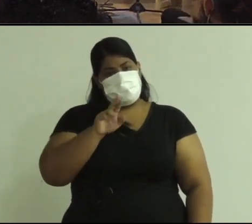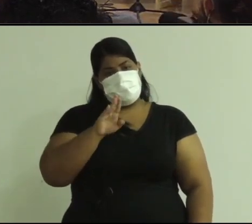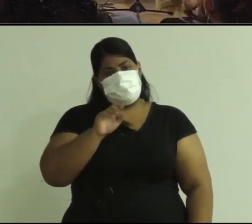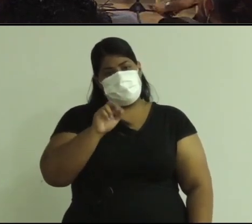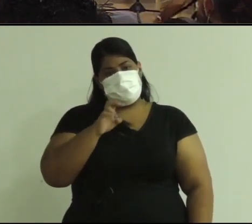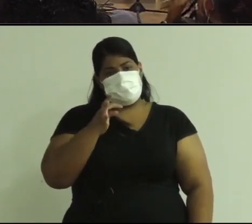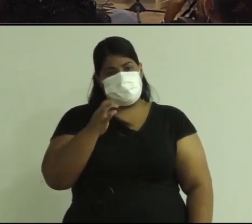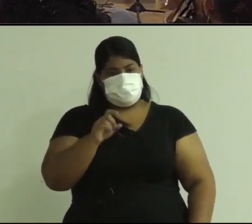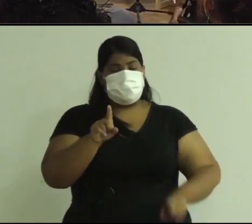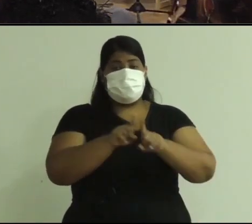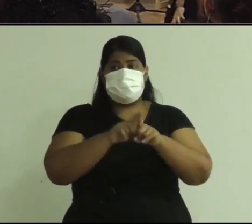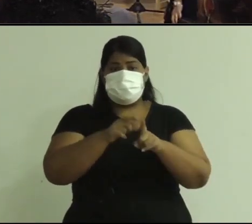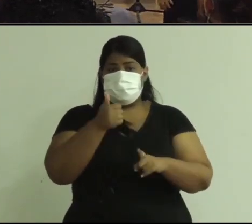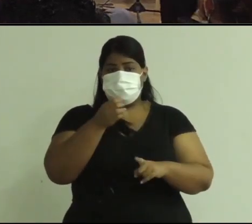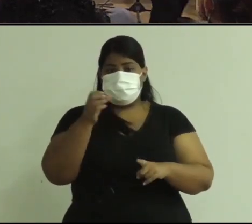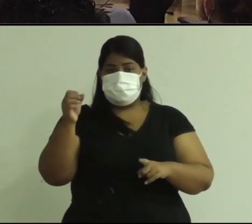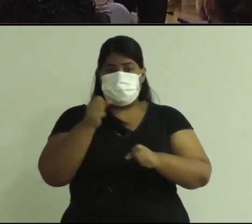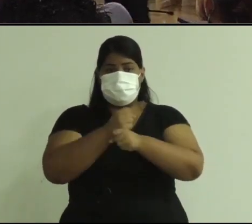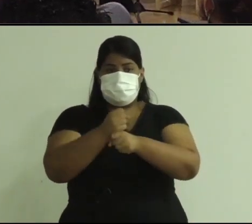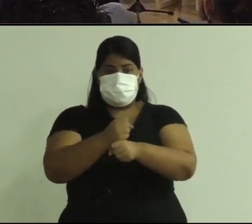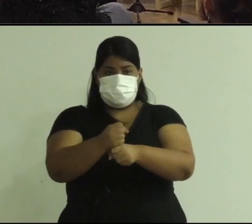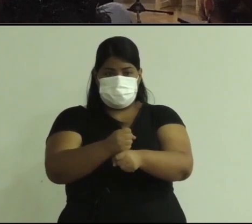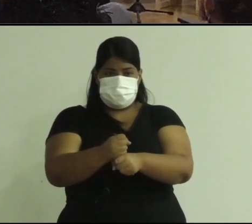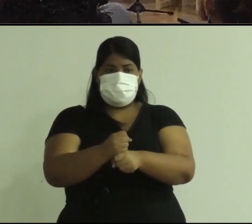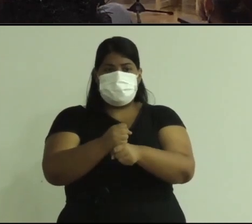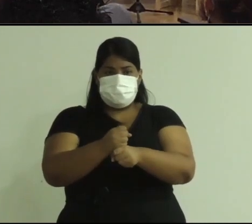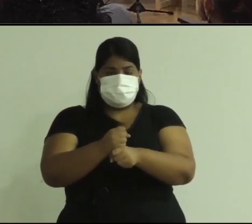Barreto. É também 100 anos do Partido Comunista.